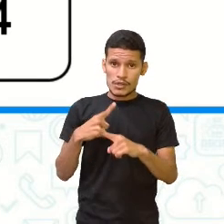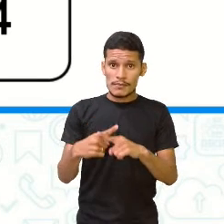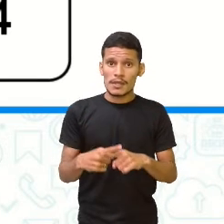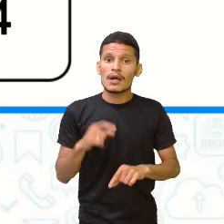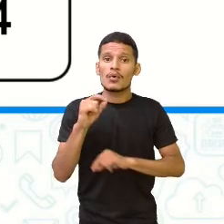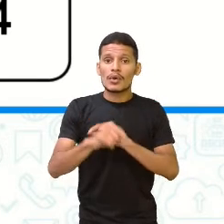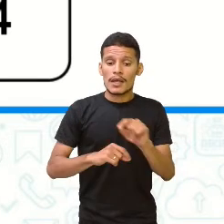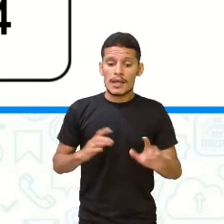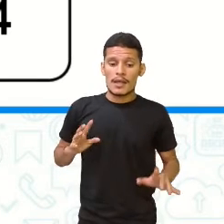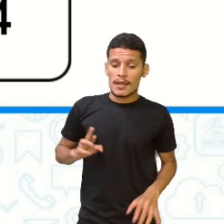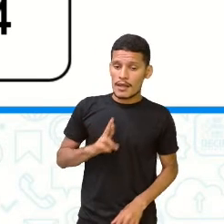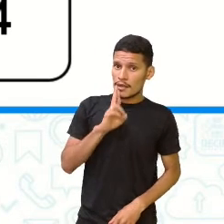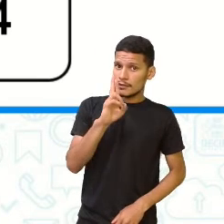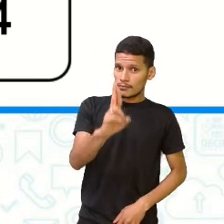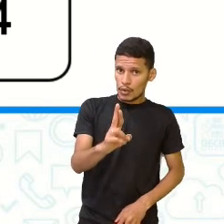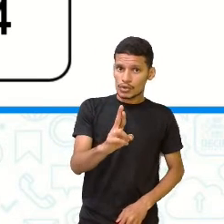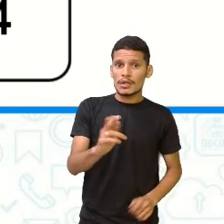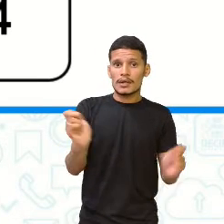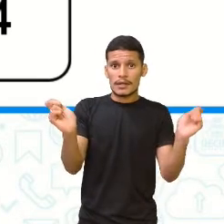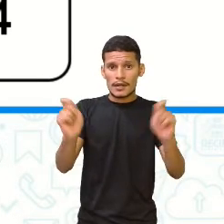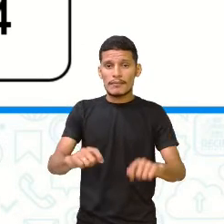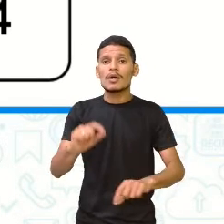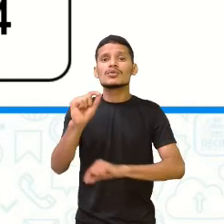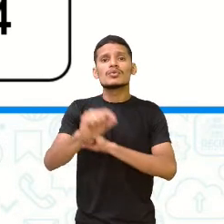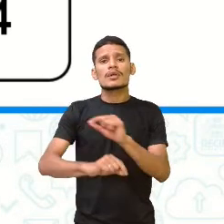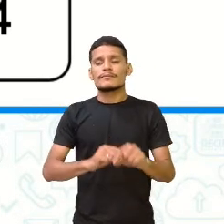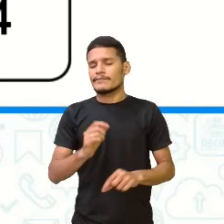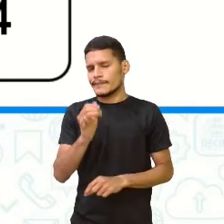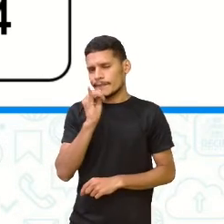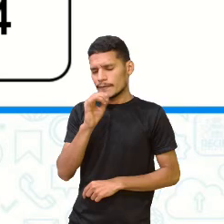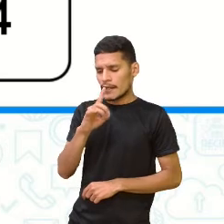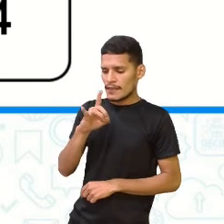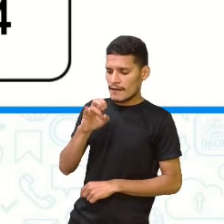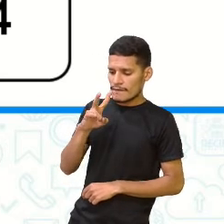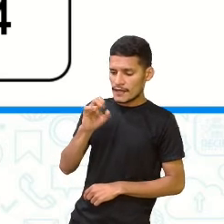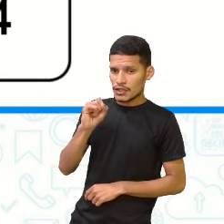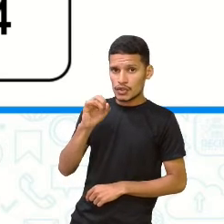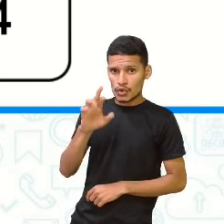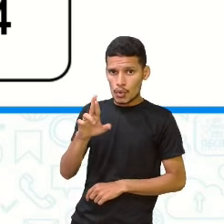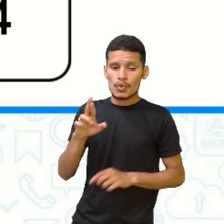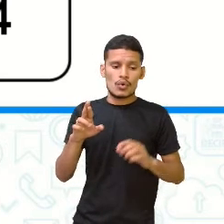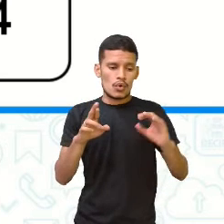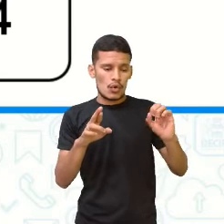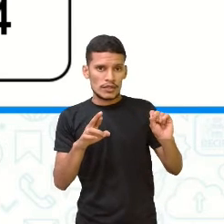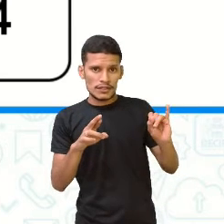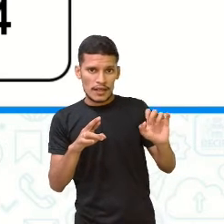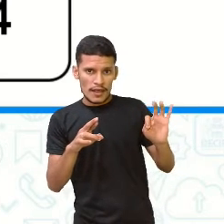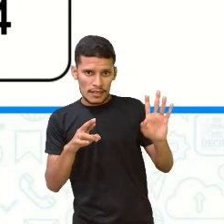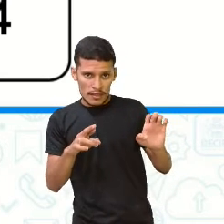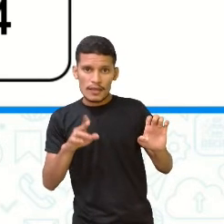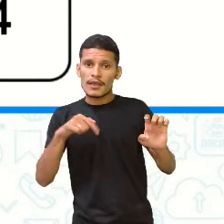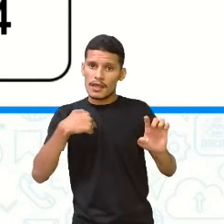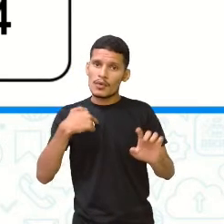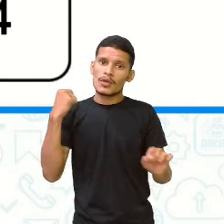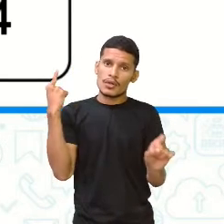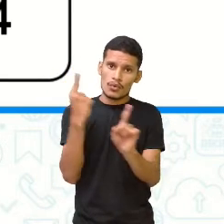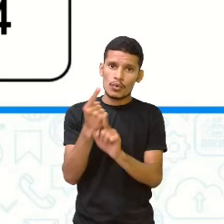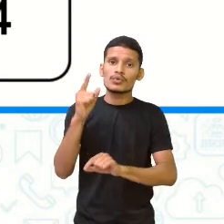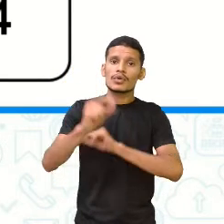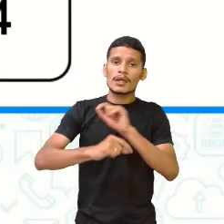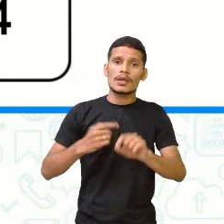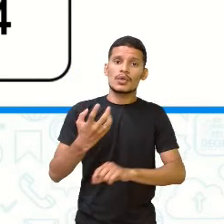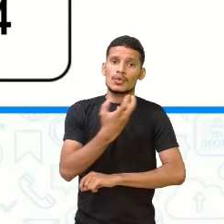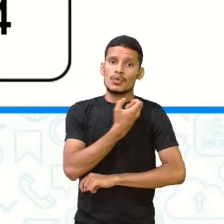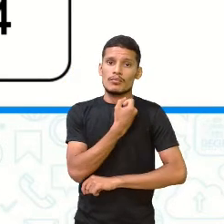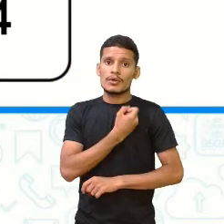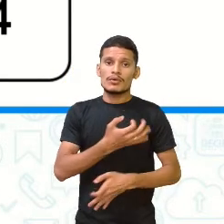meu resultado o meu divisor pelo meu quociente, eu vou encontrar automaticamente o